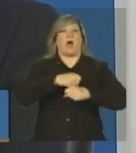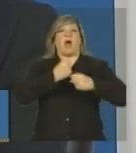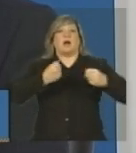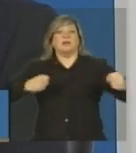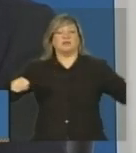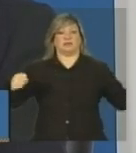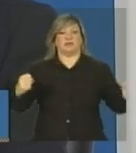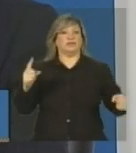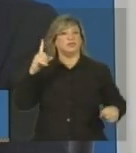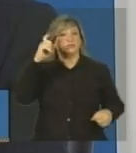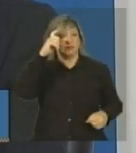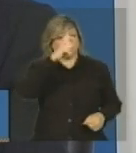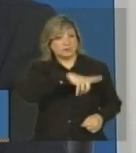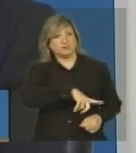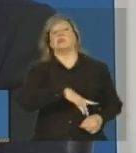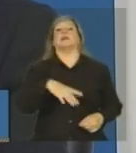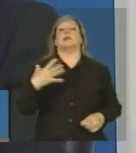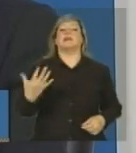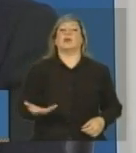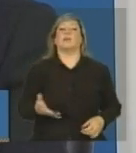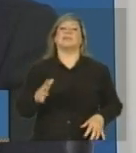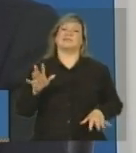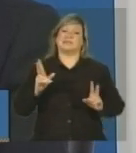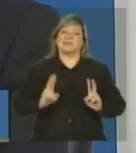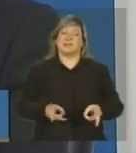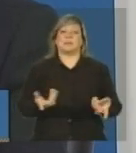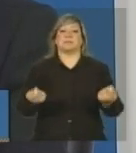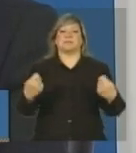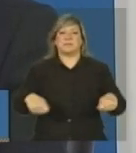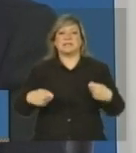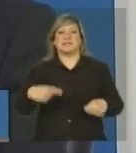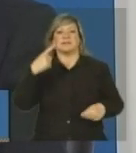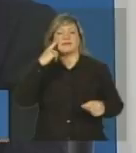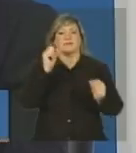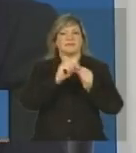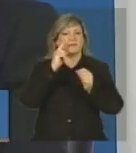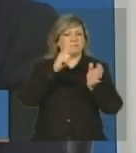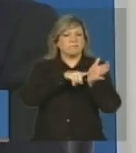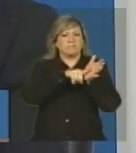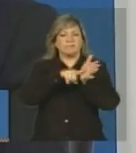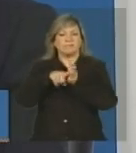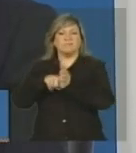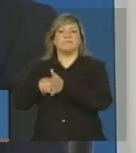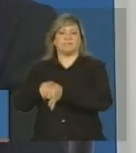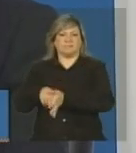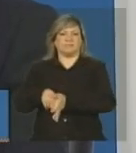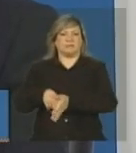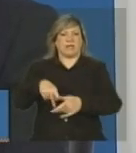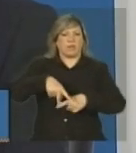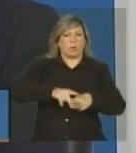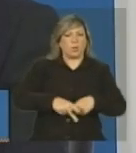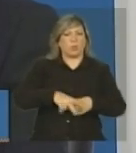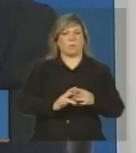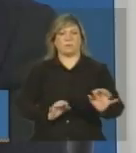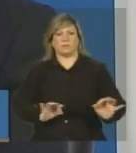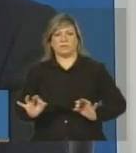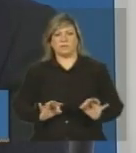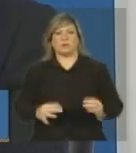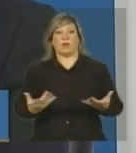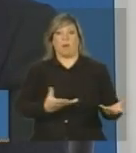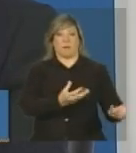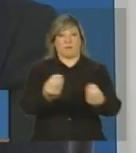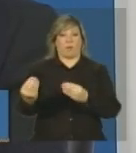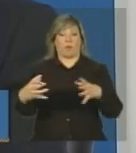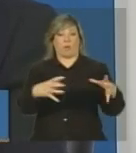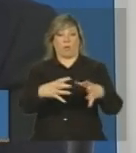complexo, é inevitável que sempre você precise de realizar ajustes e muitos órgãos de